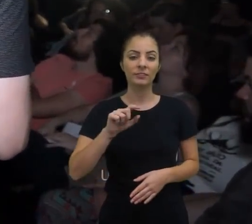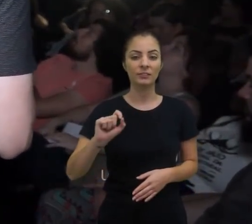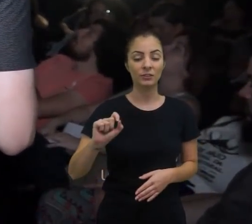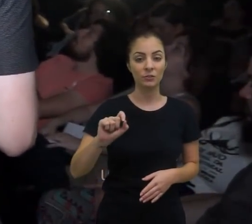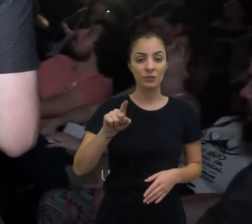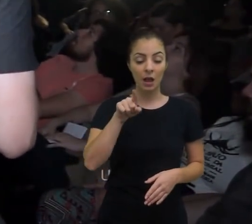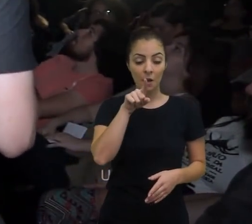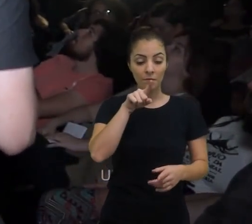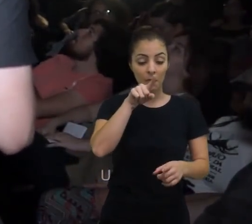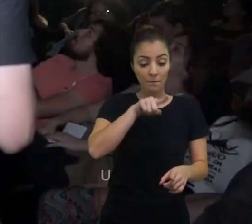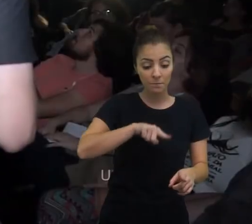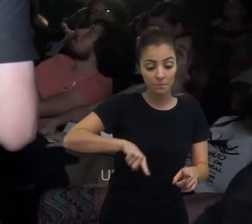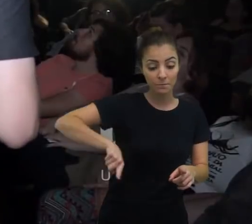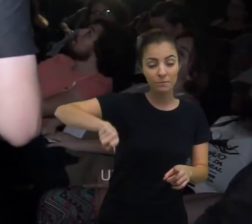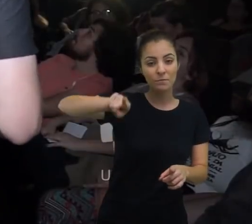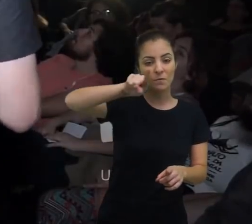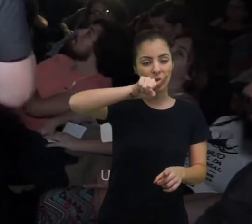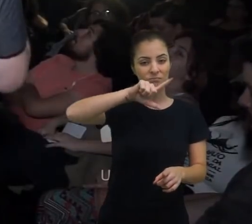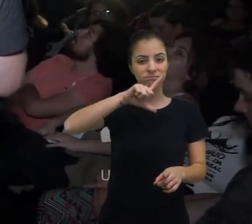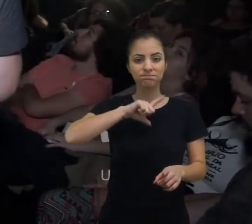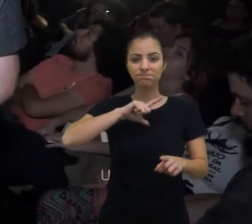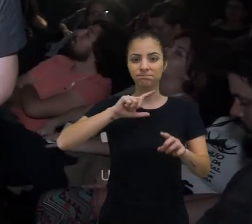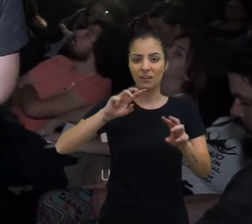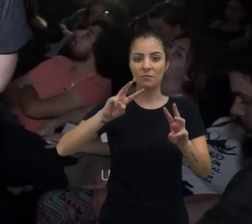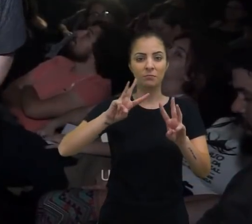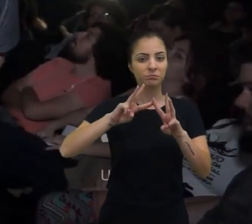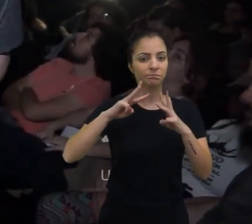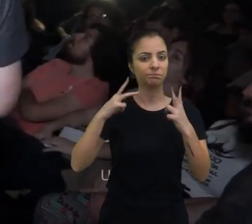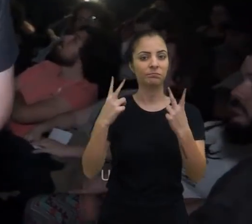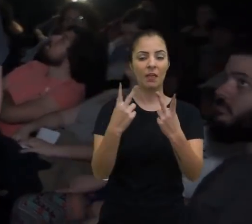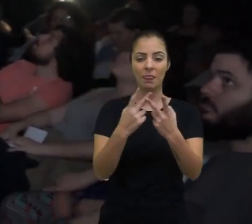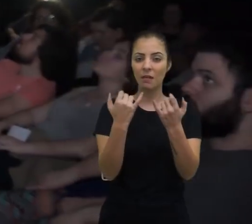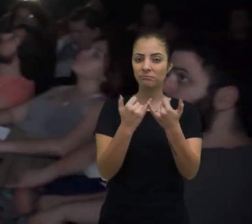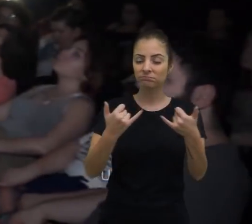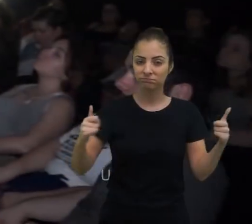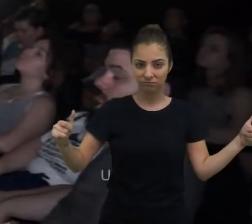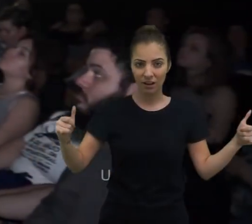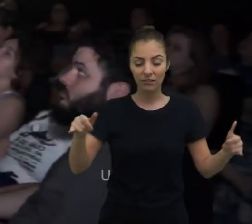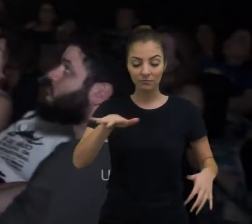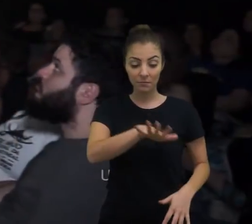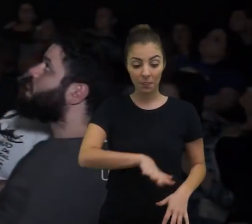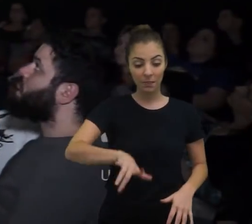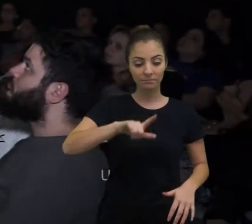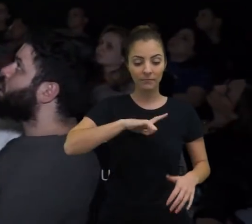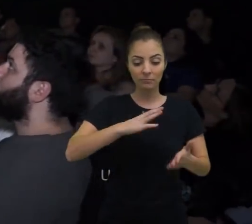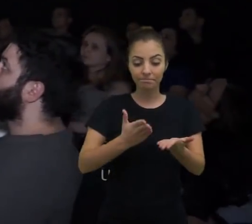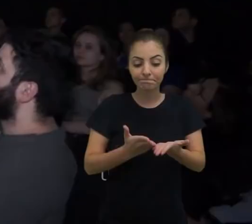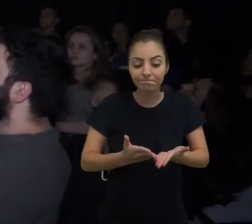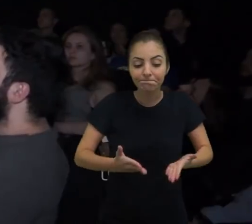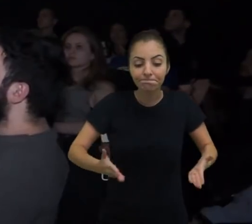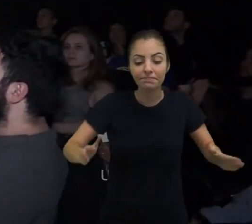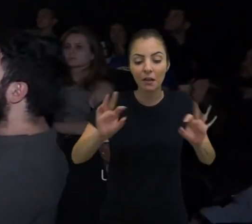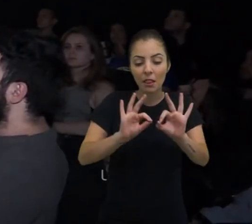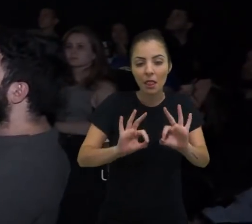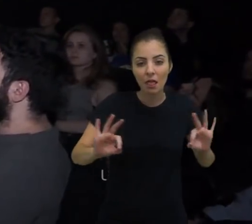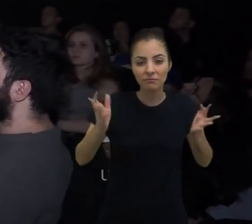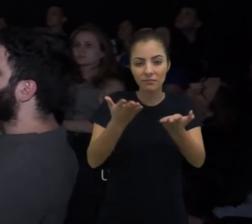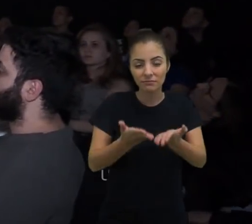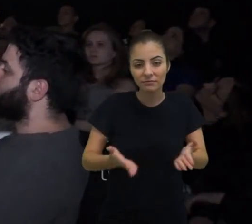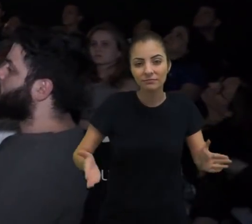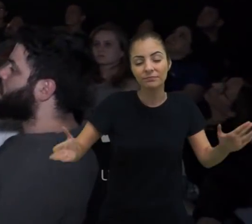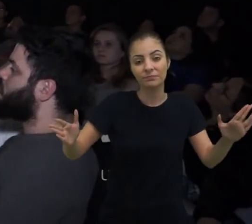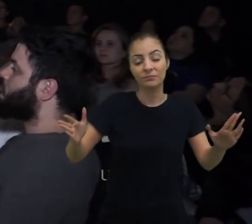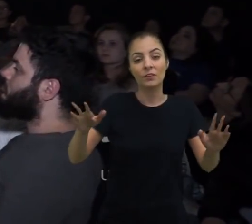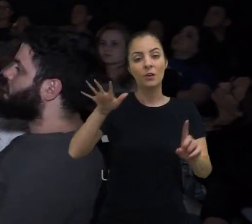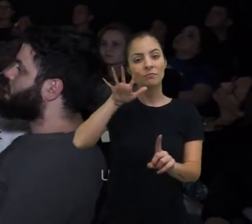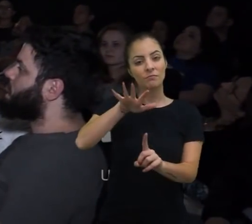densidade de matéria ou energia, tá? O espaço ele tem uma maior curvatura E também o efeito que isso tem no tempo é que o tempo vai